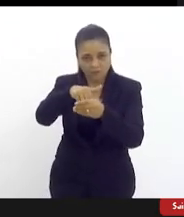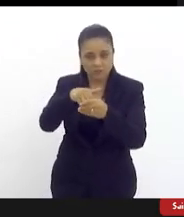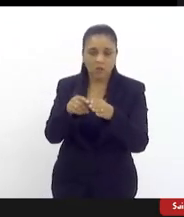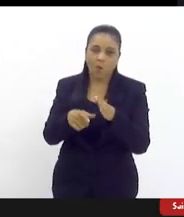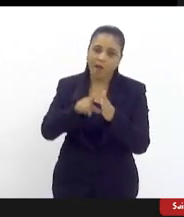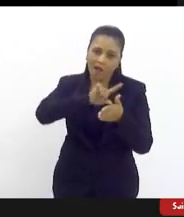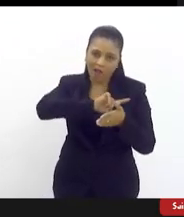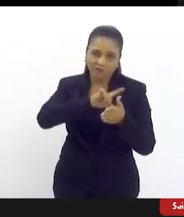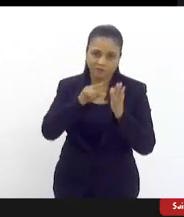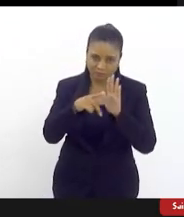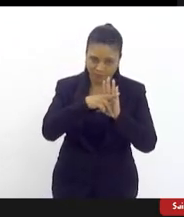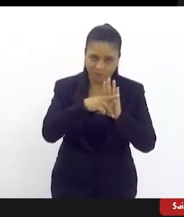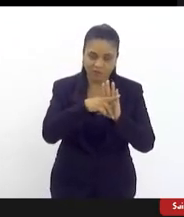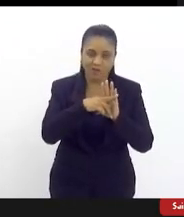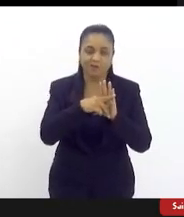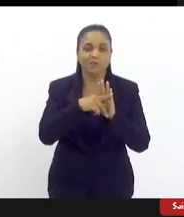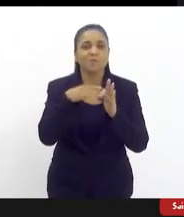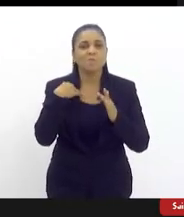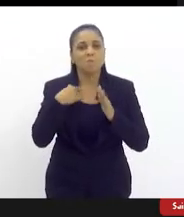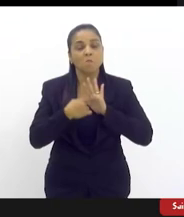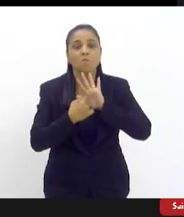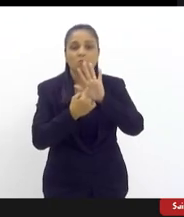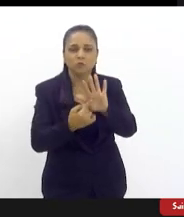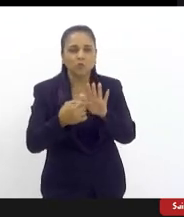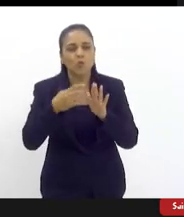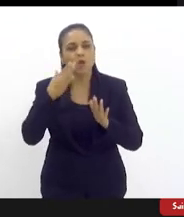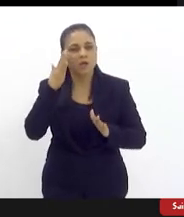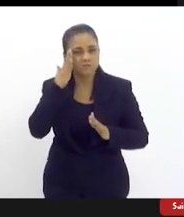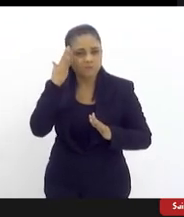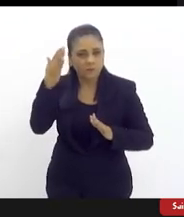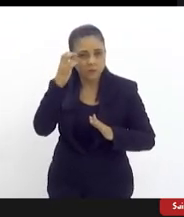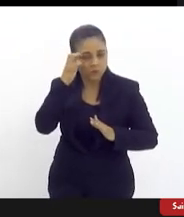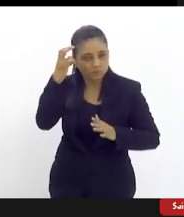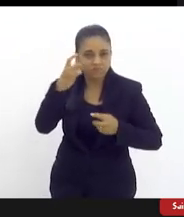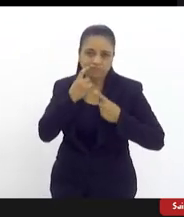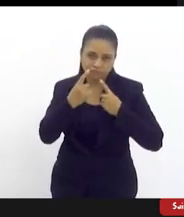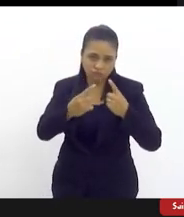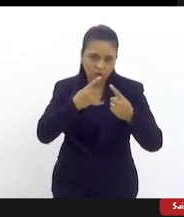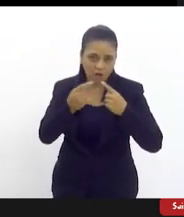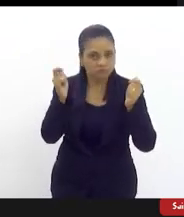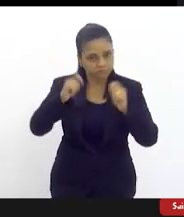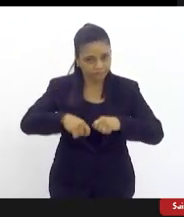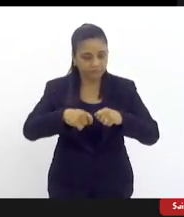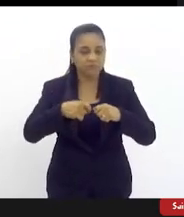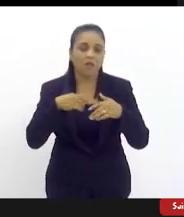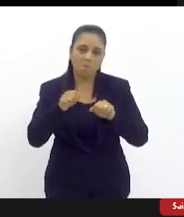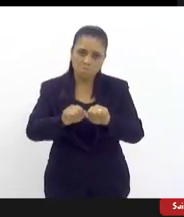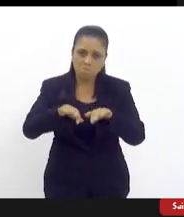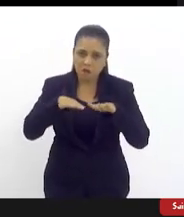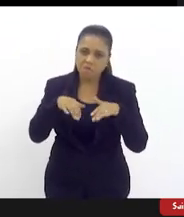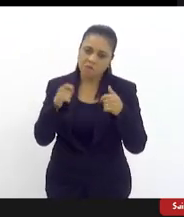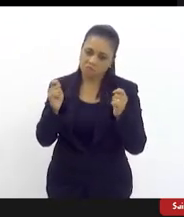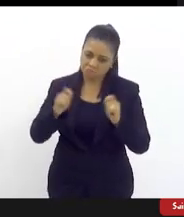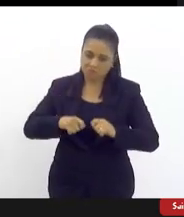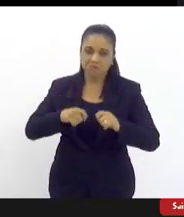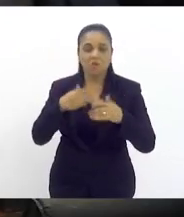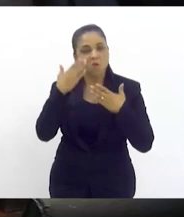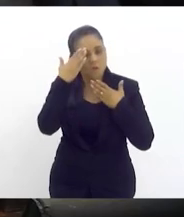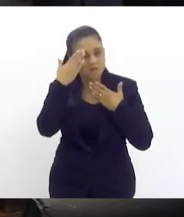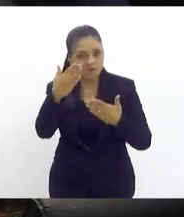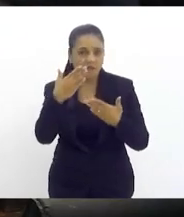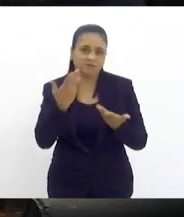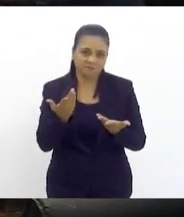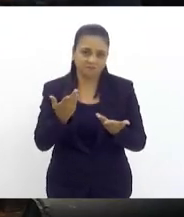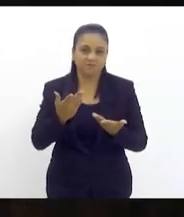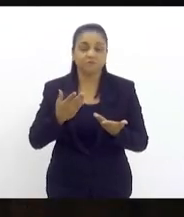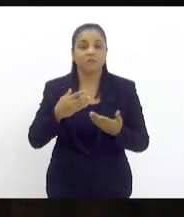onde mostraram a sabedoria e a capacidade de diálogo. É assim que o parlamento tem que existir. Valeu, muito obrigado. Para